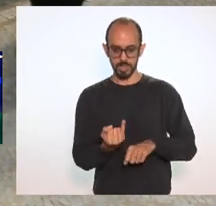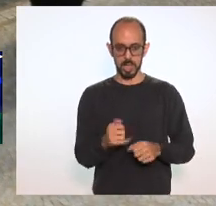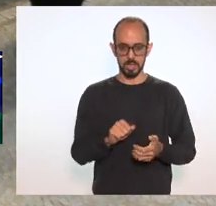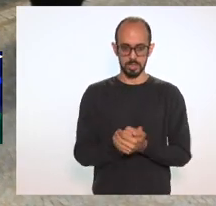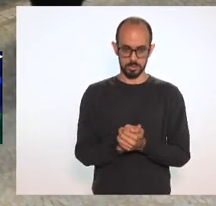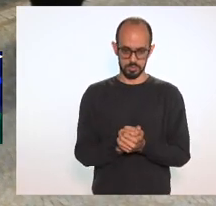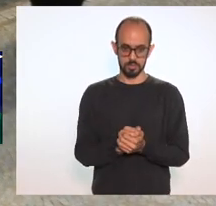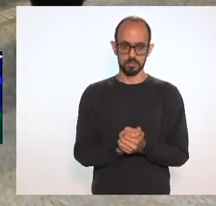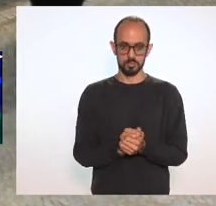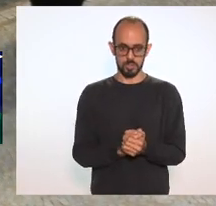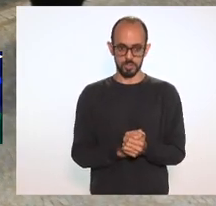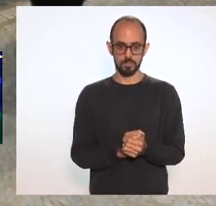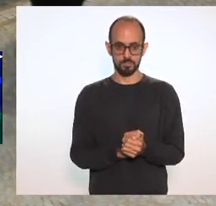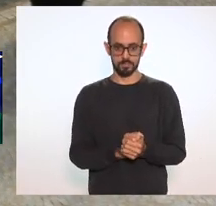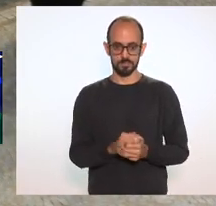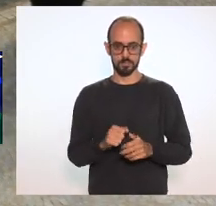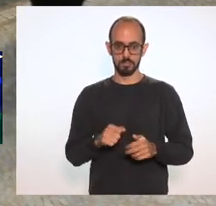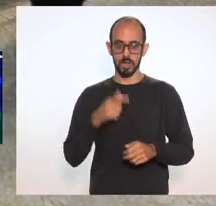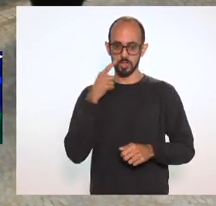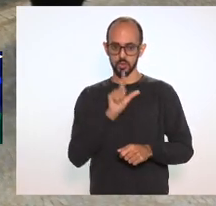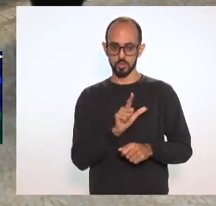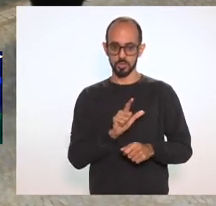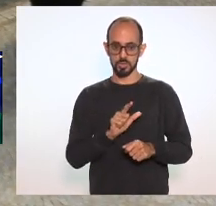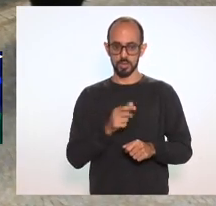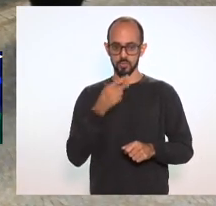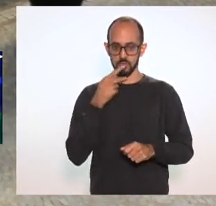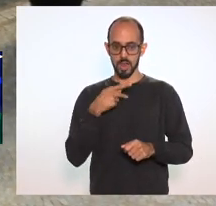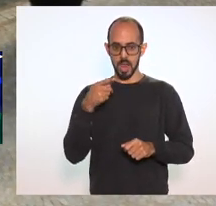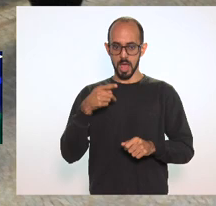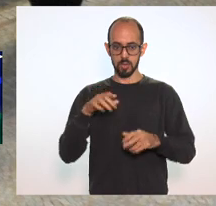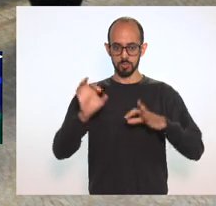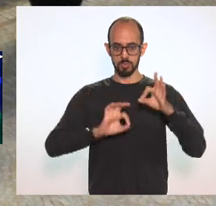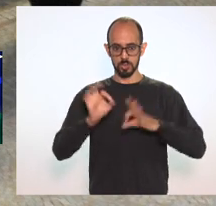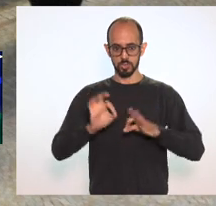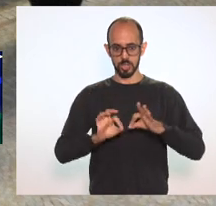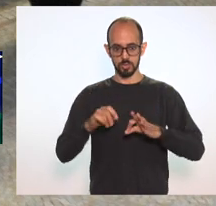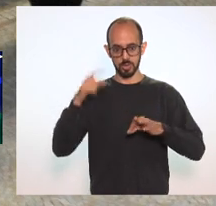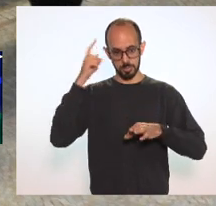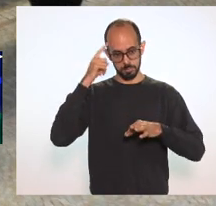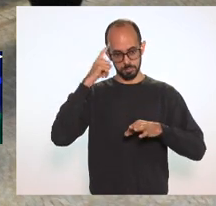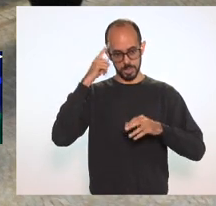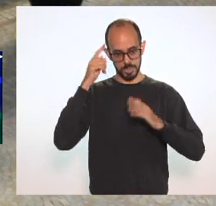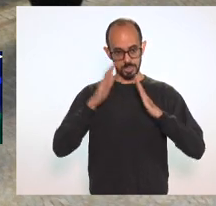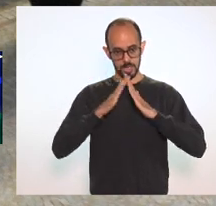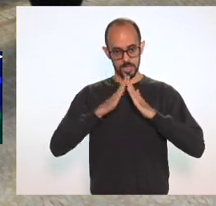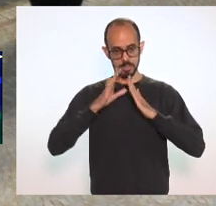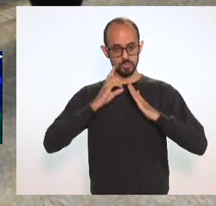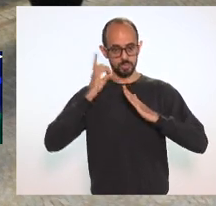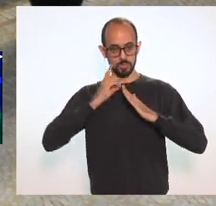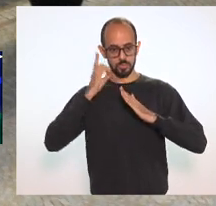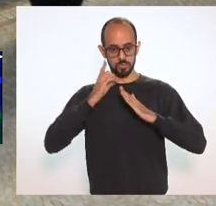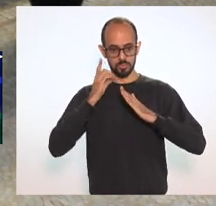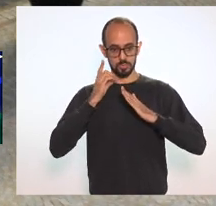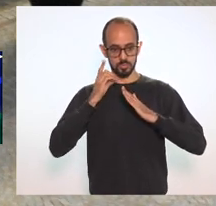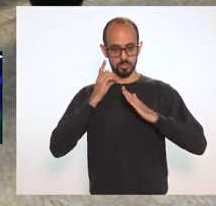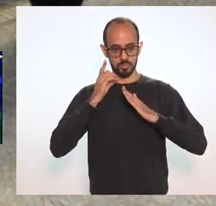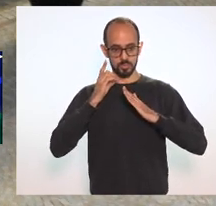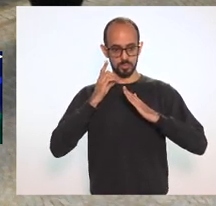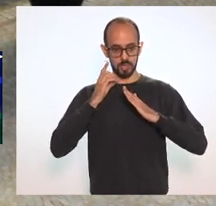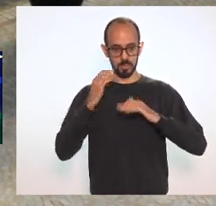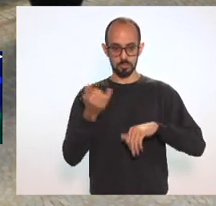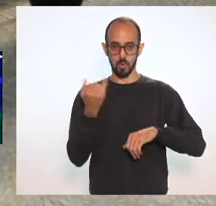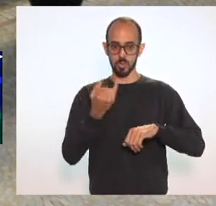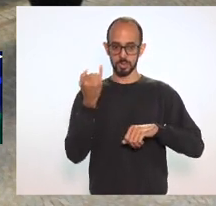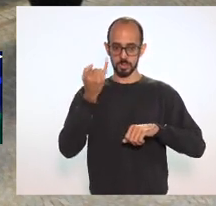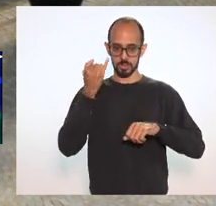no amplo aspecto para dizer no projeto o que pensa o Parlamento a respeito desse tempo da importância